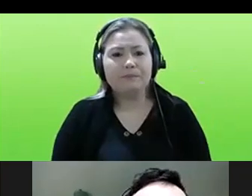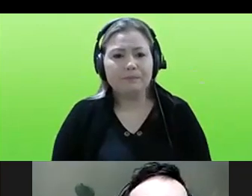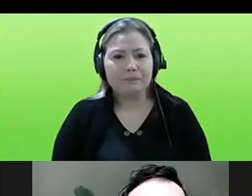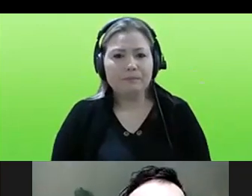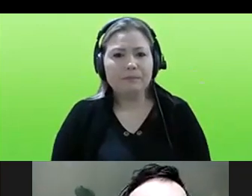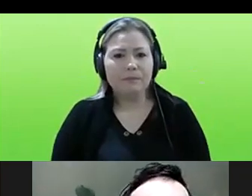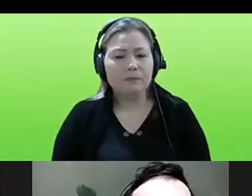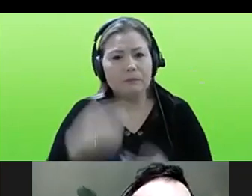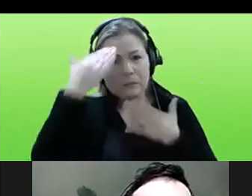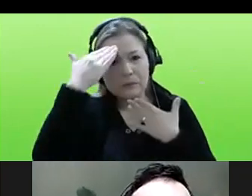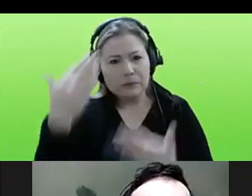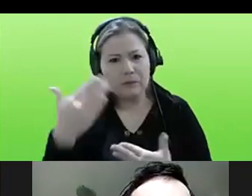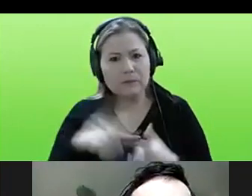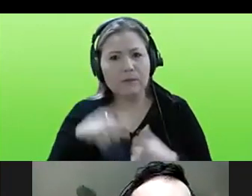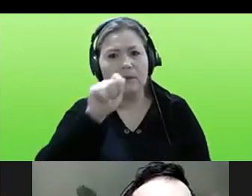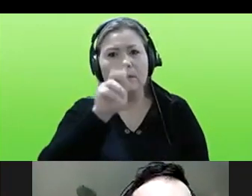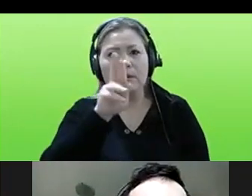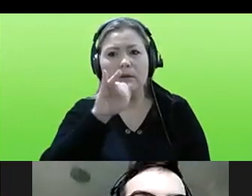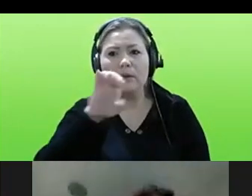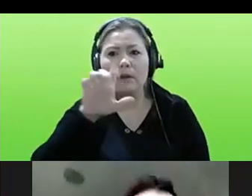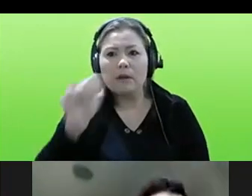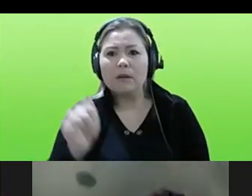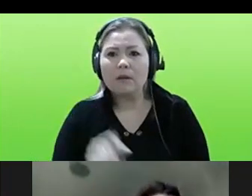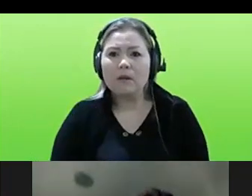Muito obrigado, Gabriela.